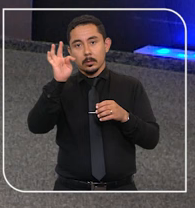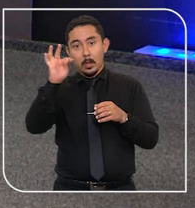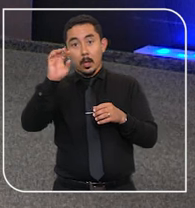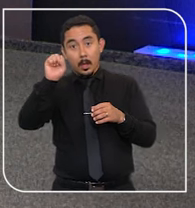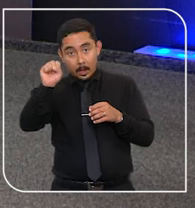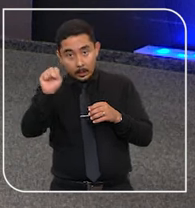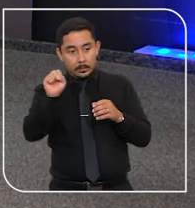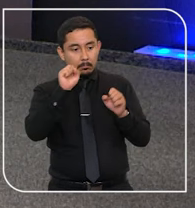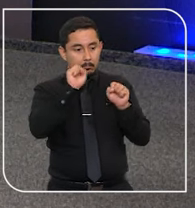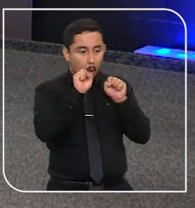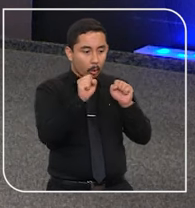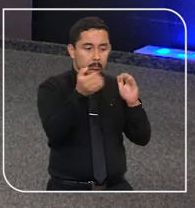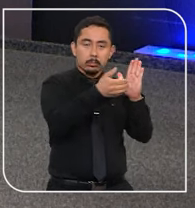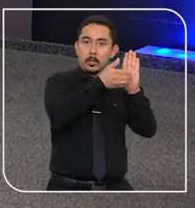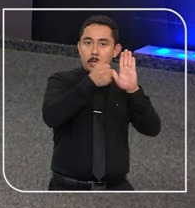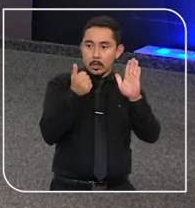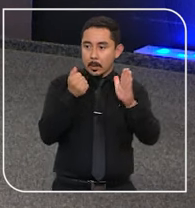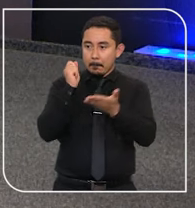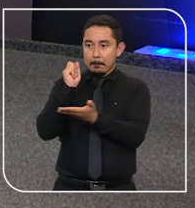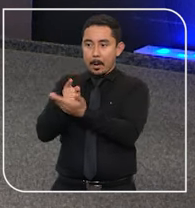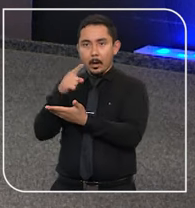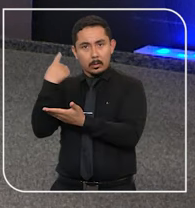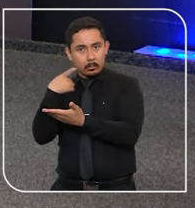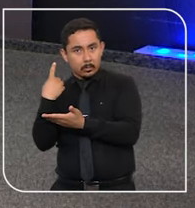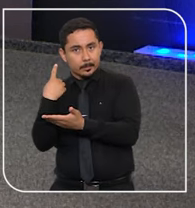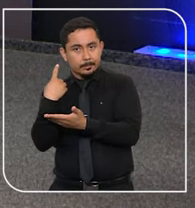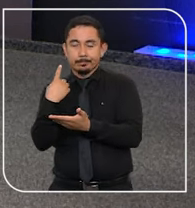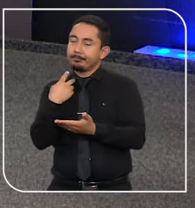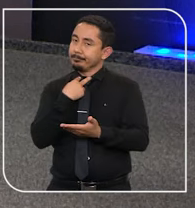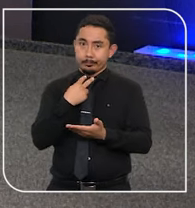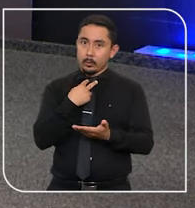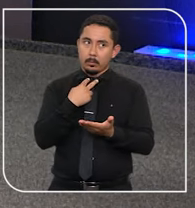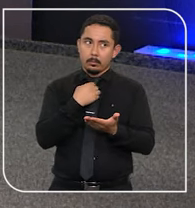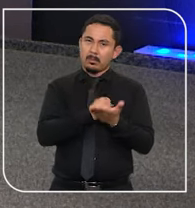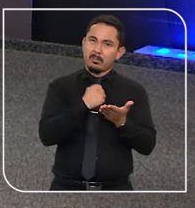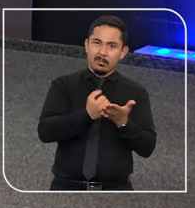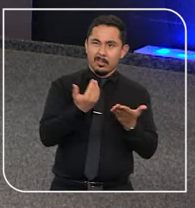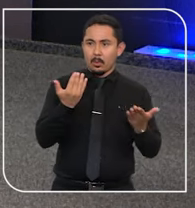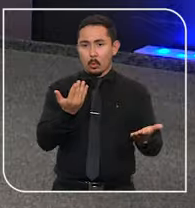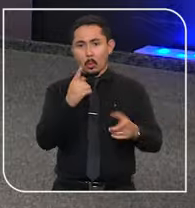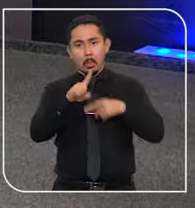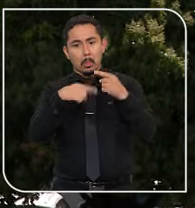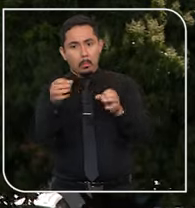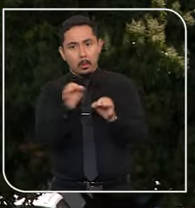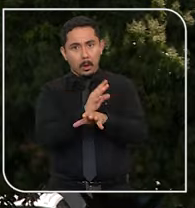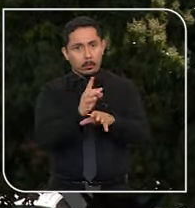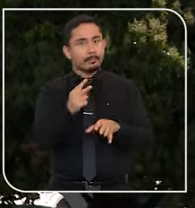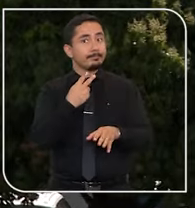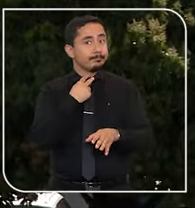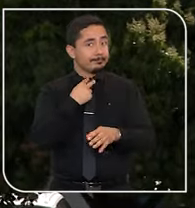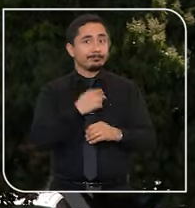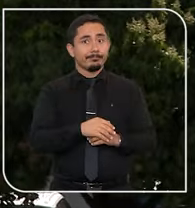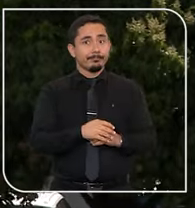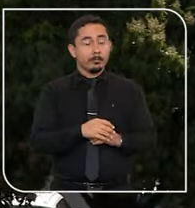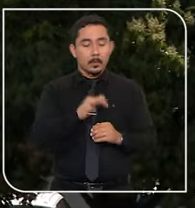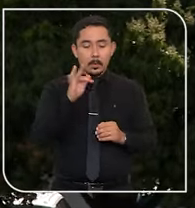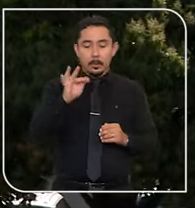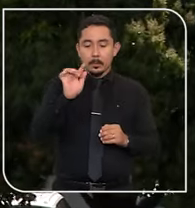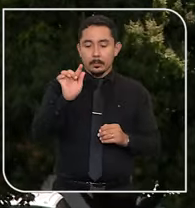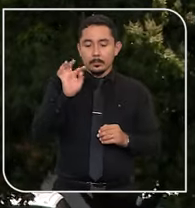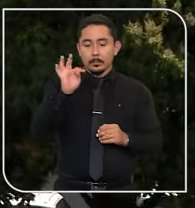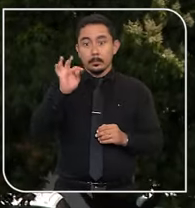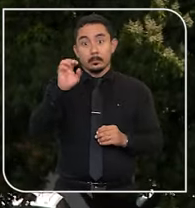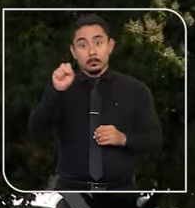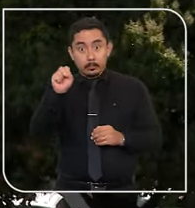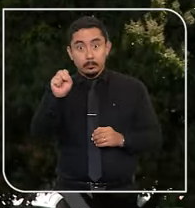honorários advocatícios sejam contratuais ou sucumbenciais o fundo de garantia por